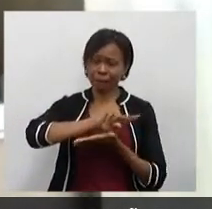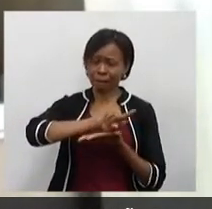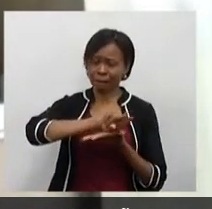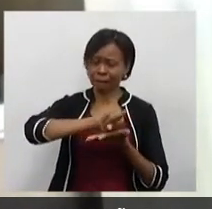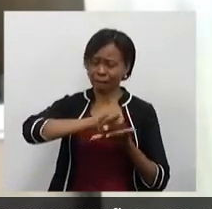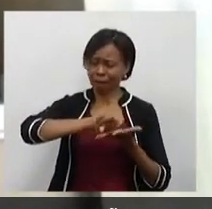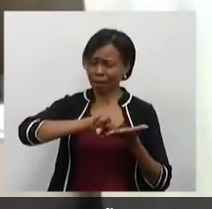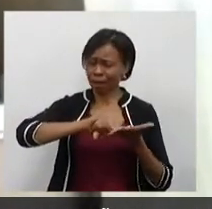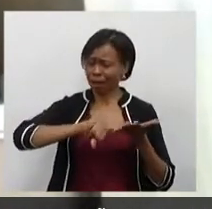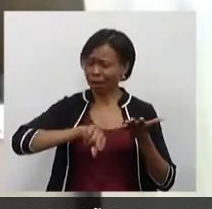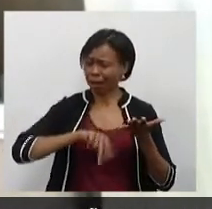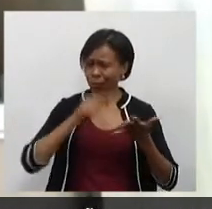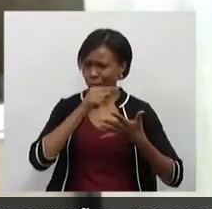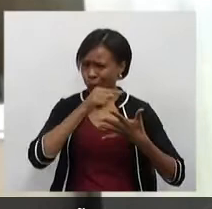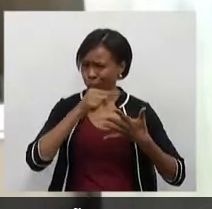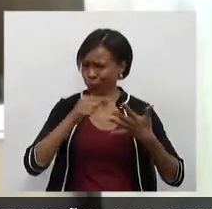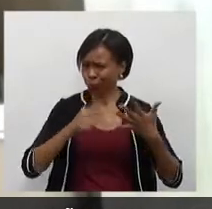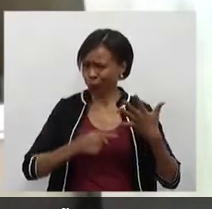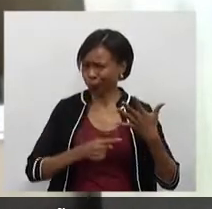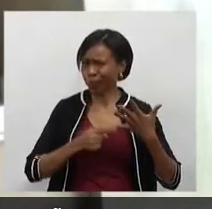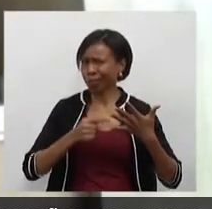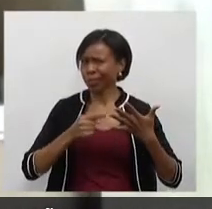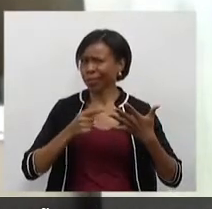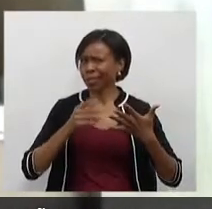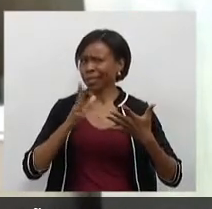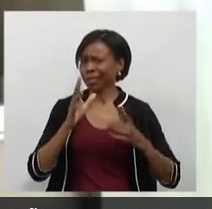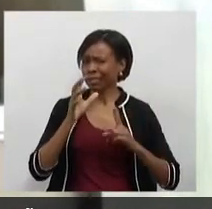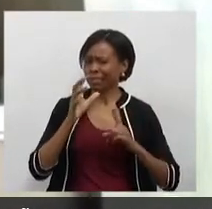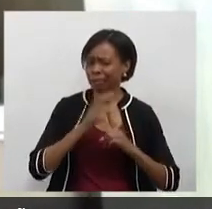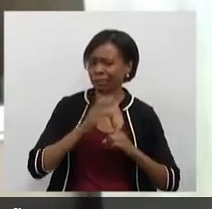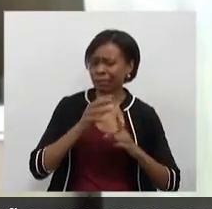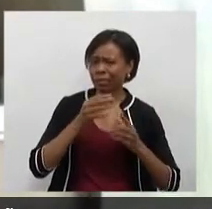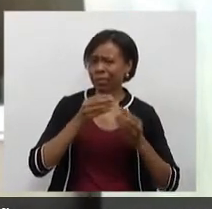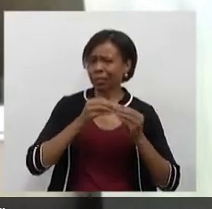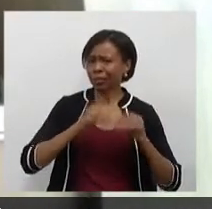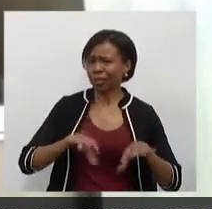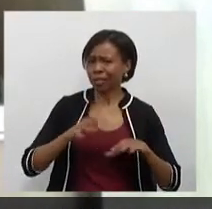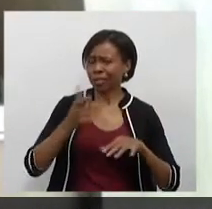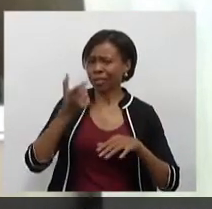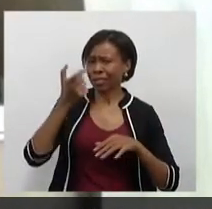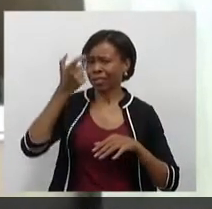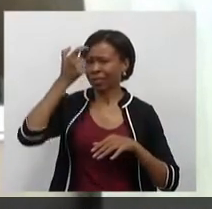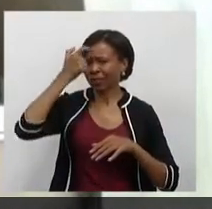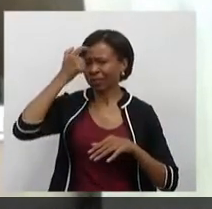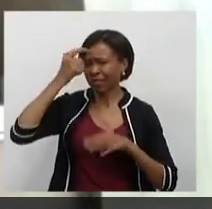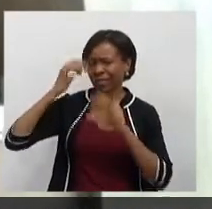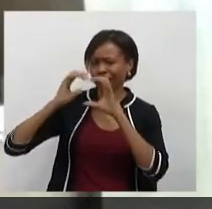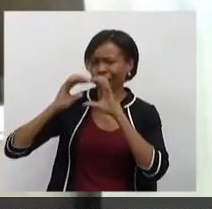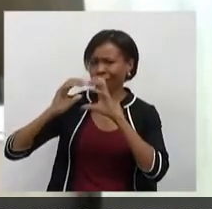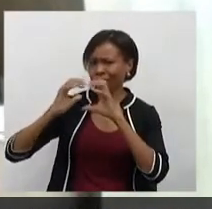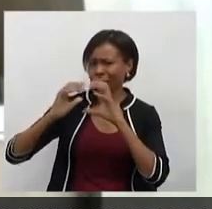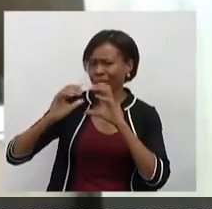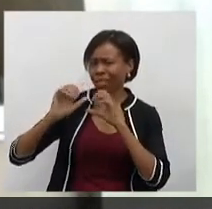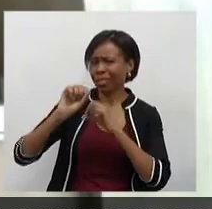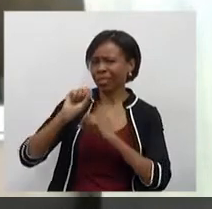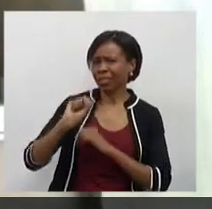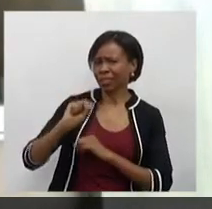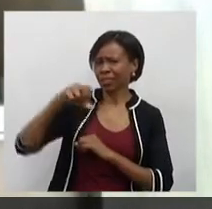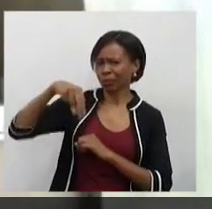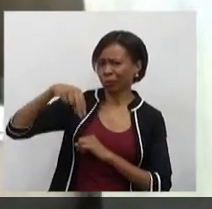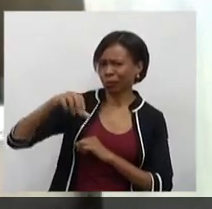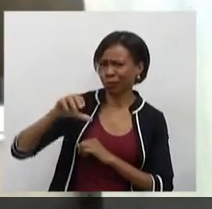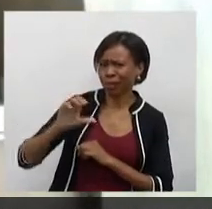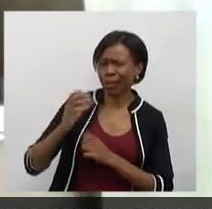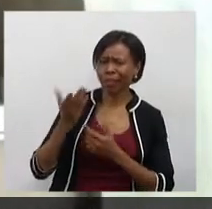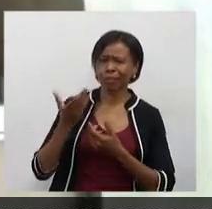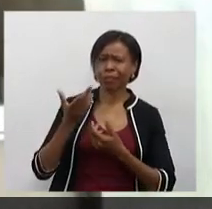né? Afetam às vezes o sistema nervoso, da deficiência mental muito frequente, mas nem todas. Pode ter